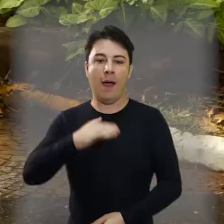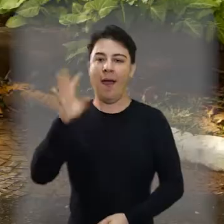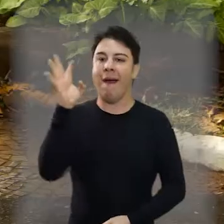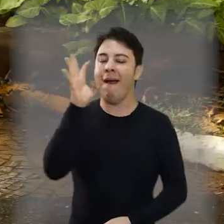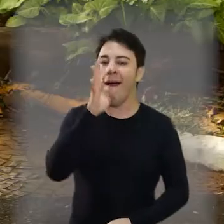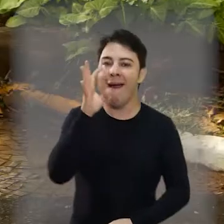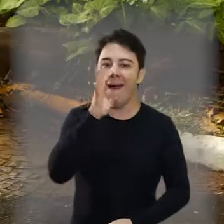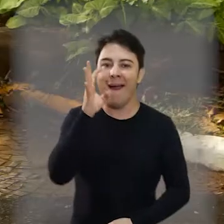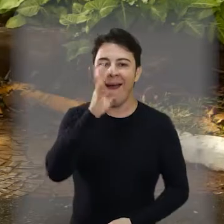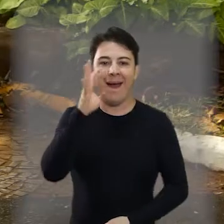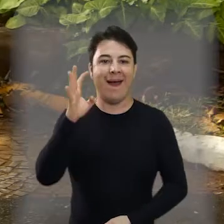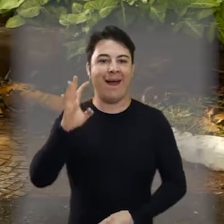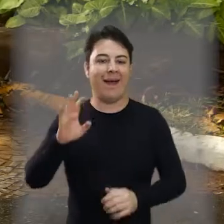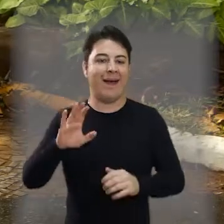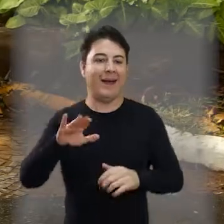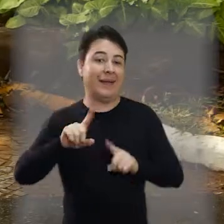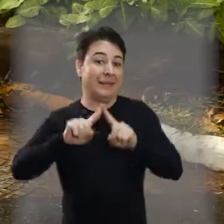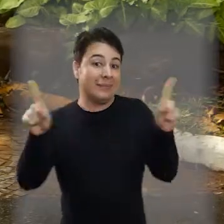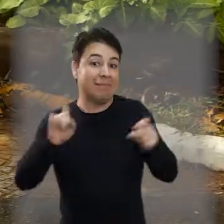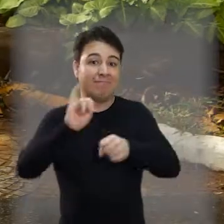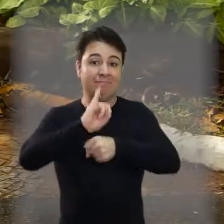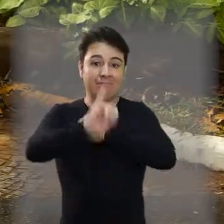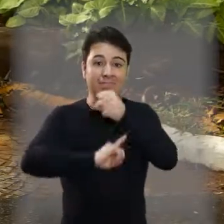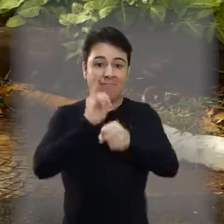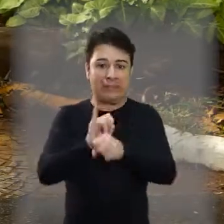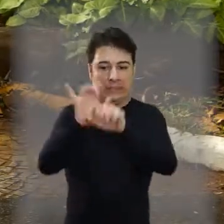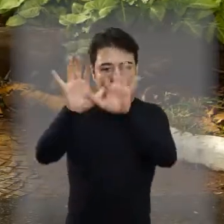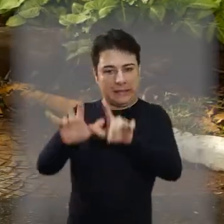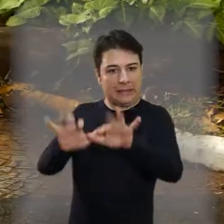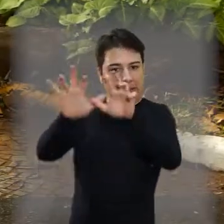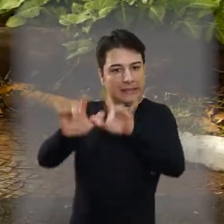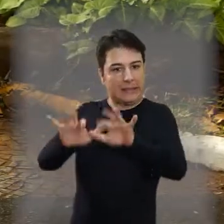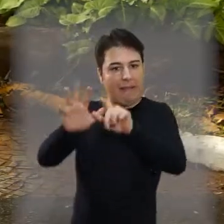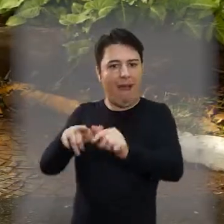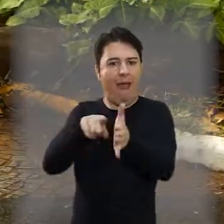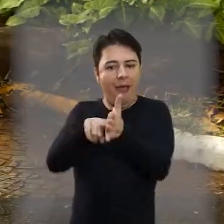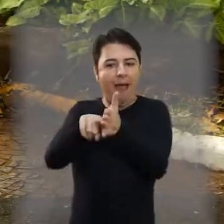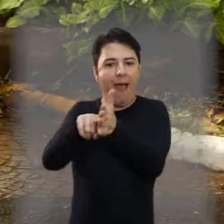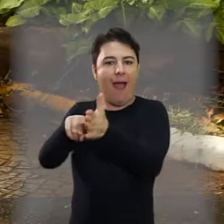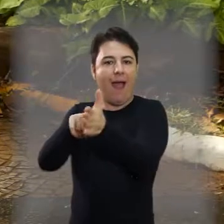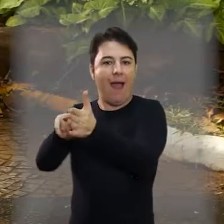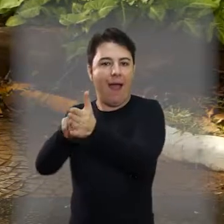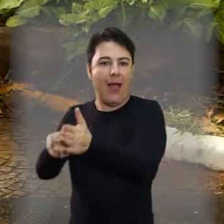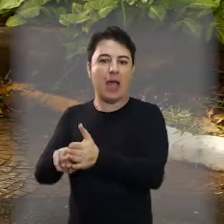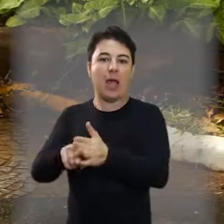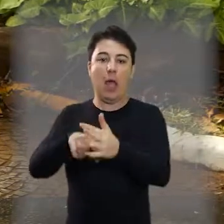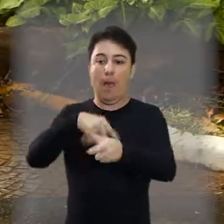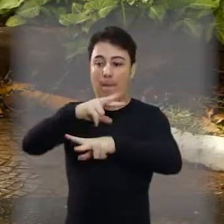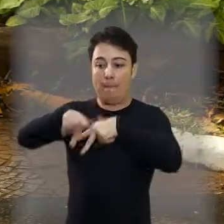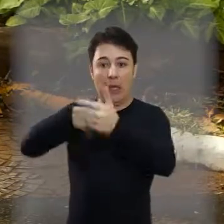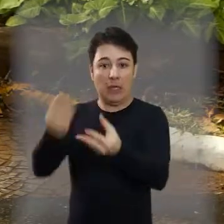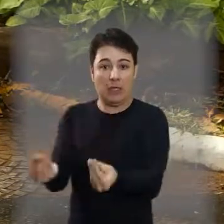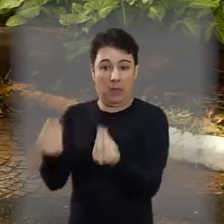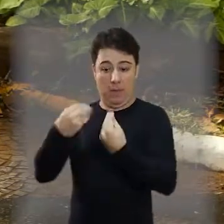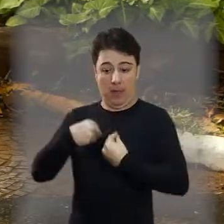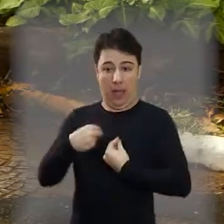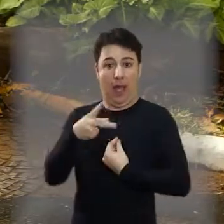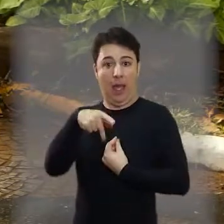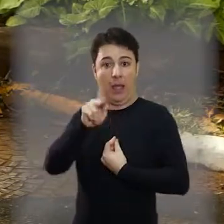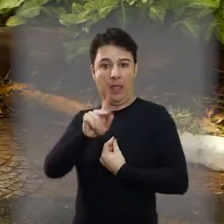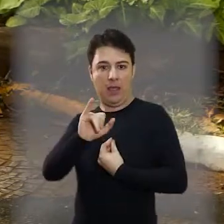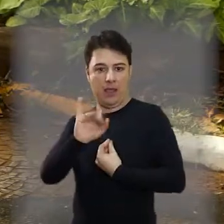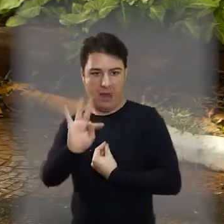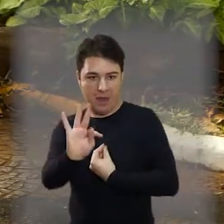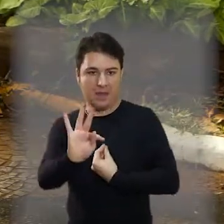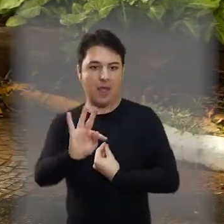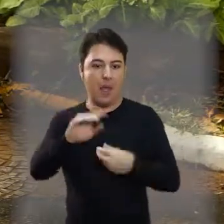mais a arte mágica. Então eu sempre gostei muito de apreciar, de assistir, de procurar sobre na internet, e foi